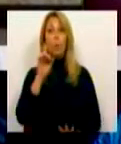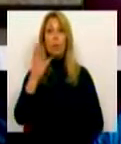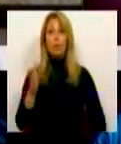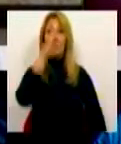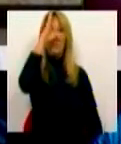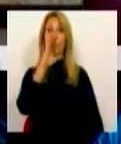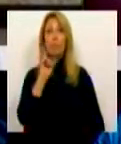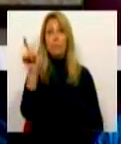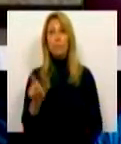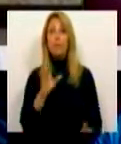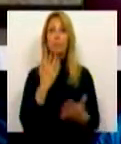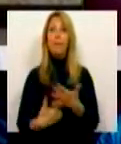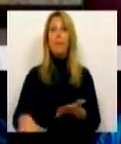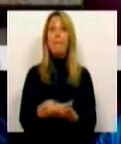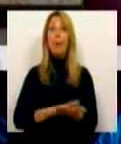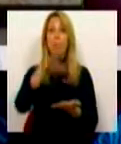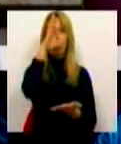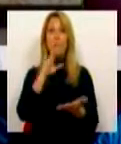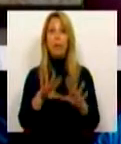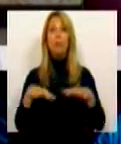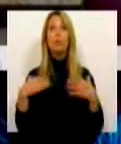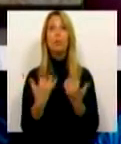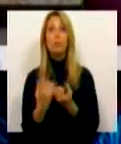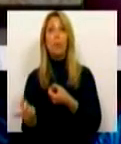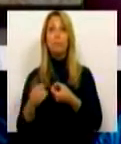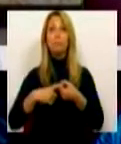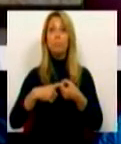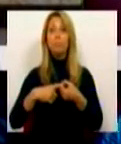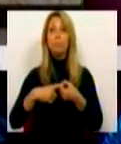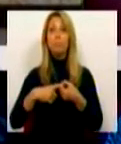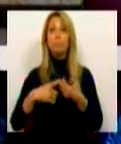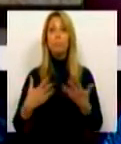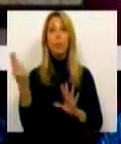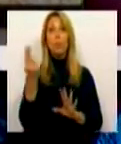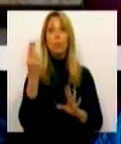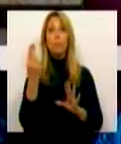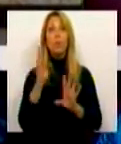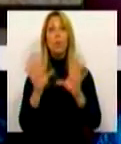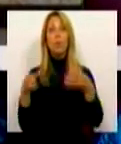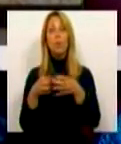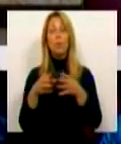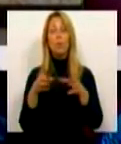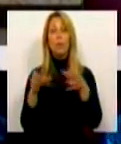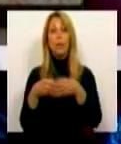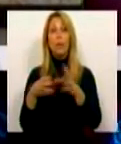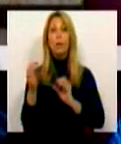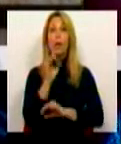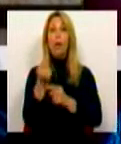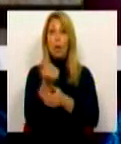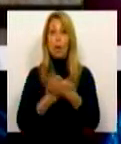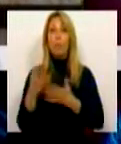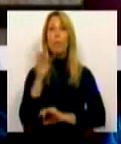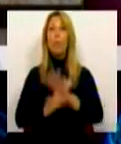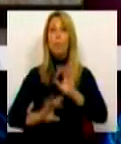deixou as bases do Estado Social e a adesão à então Comunidade Económica Europeia. Foi Presidente da